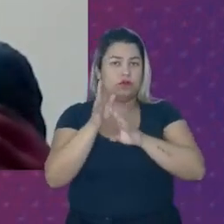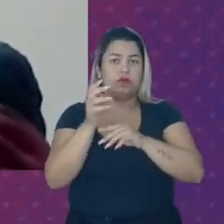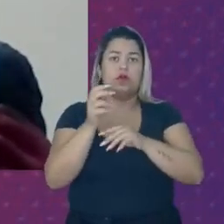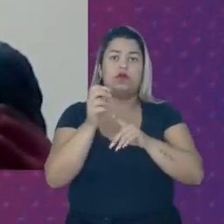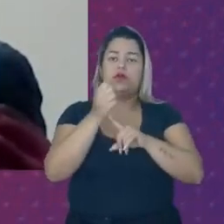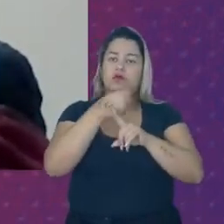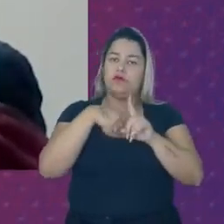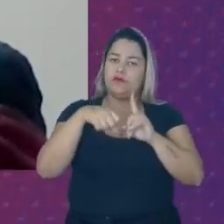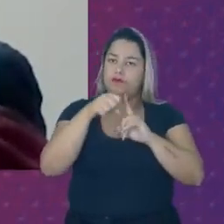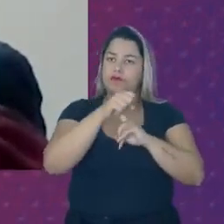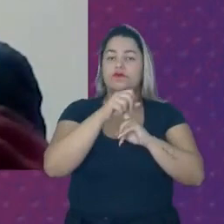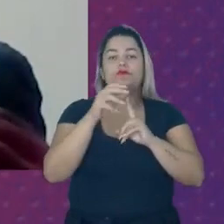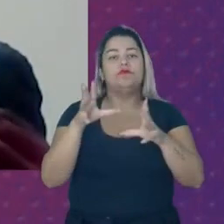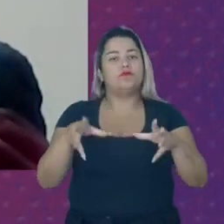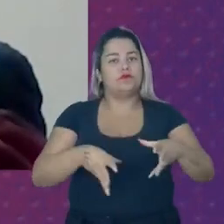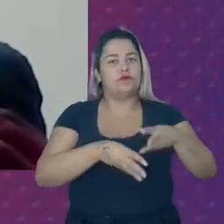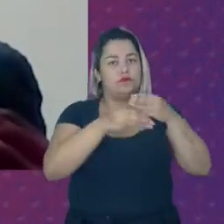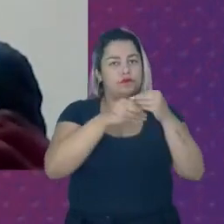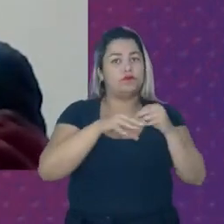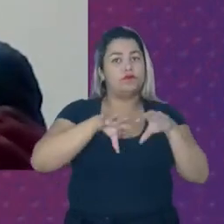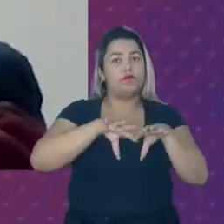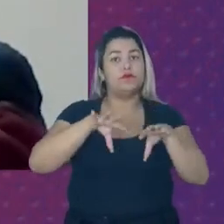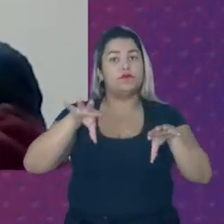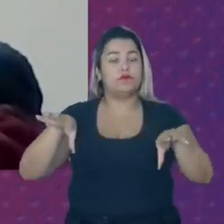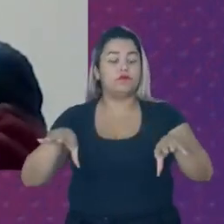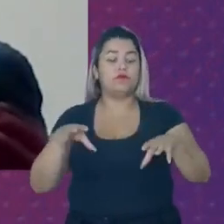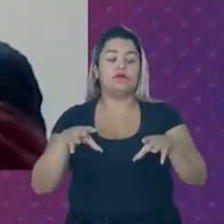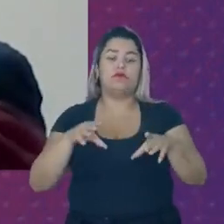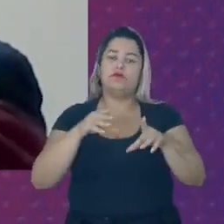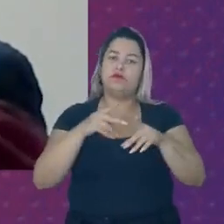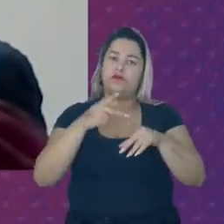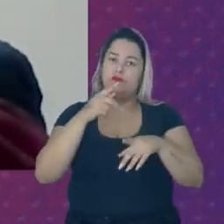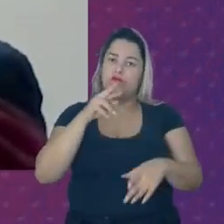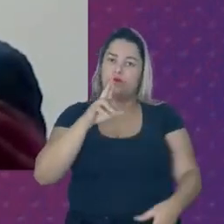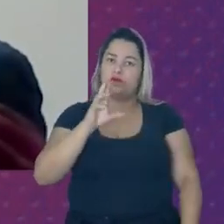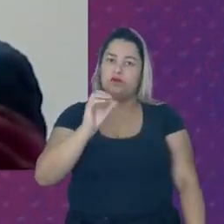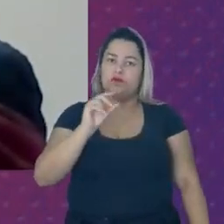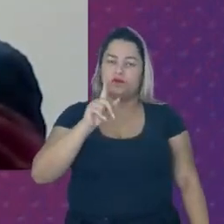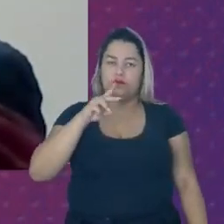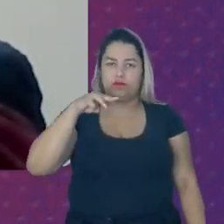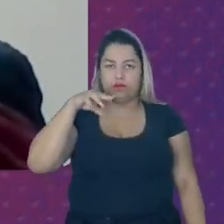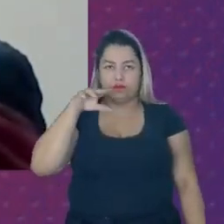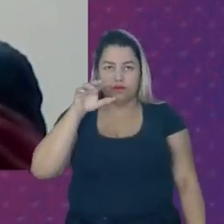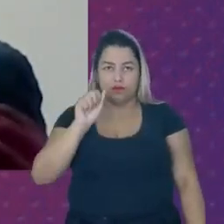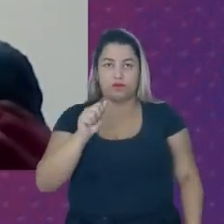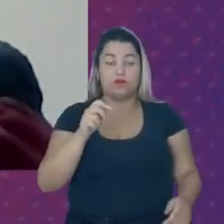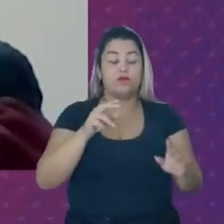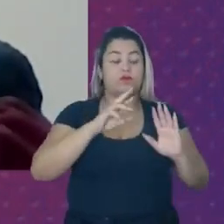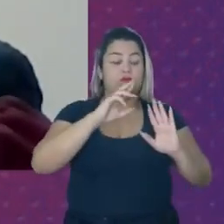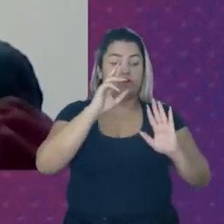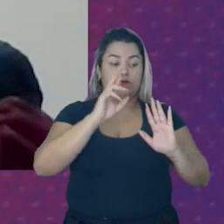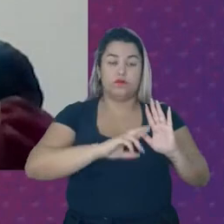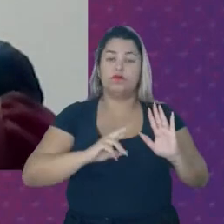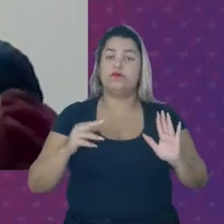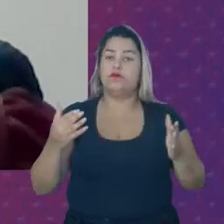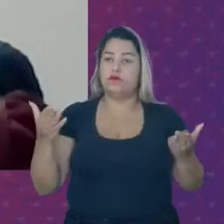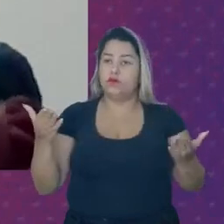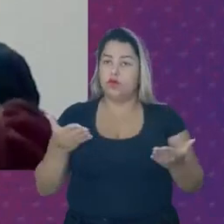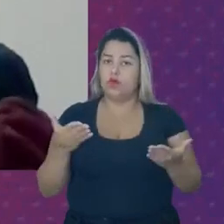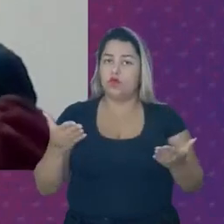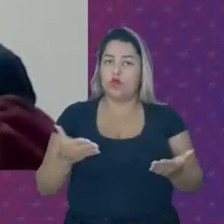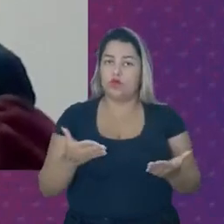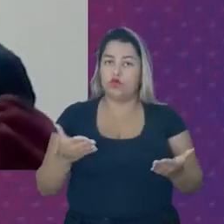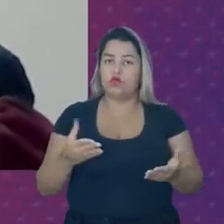busca ativa para incluir quem está fora do programa e a revisão dos benefícios com índice de irregularidades. Hoje, os municípios